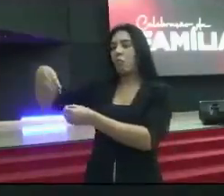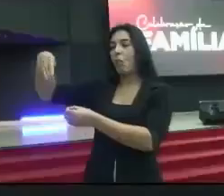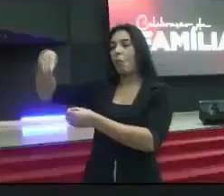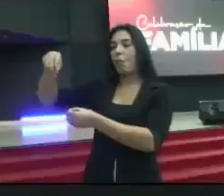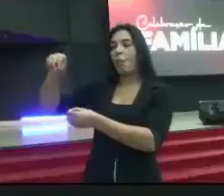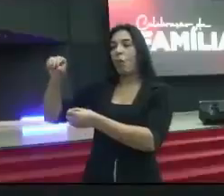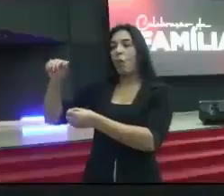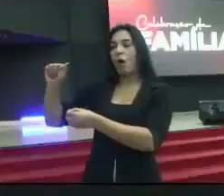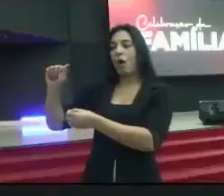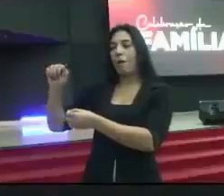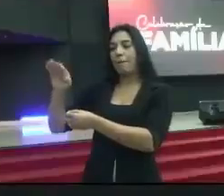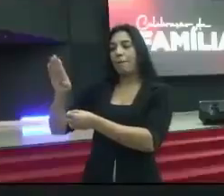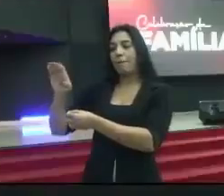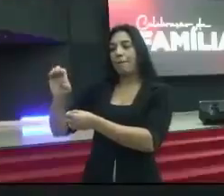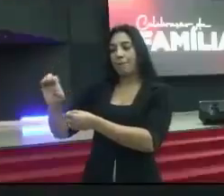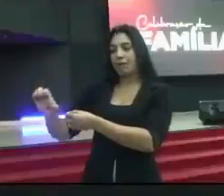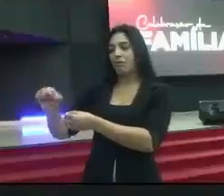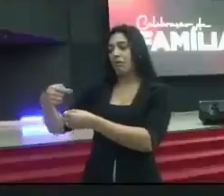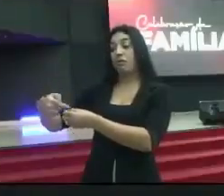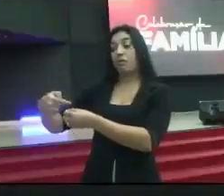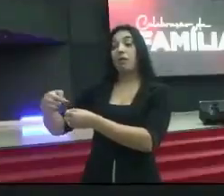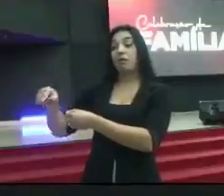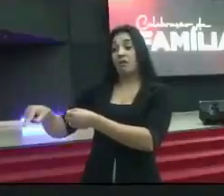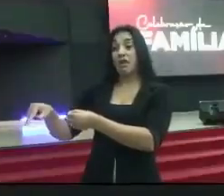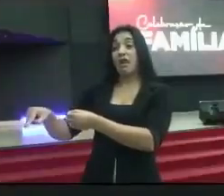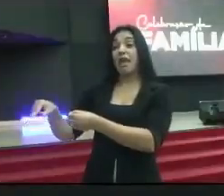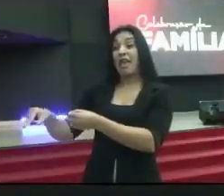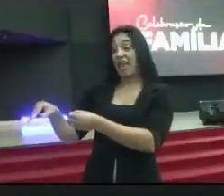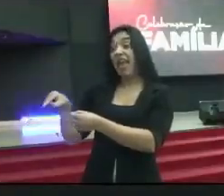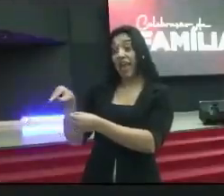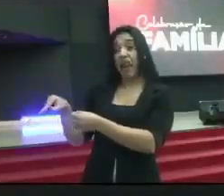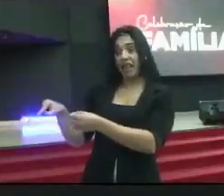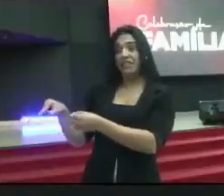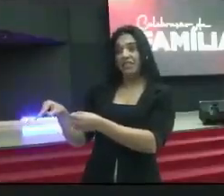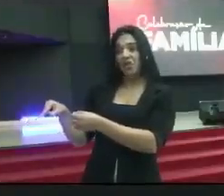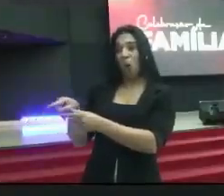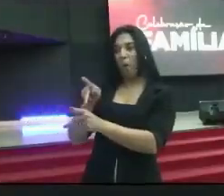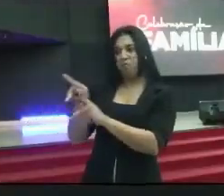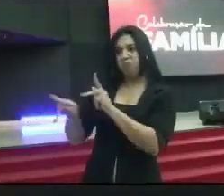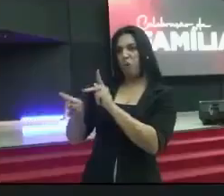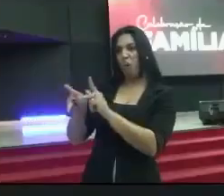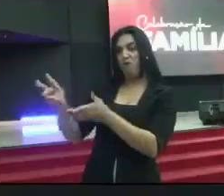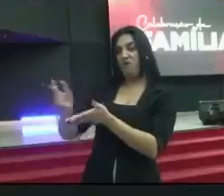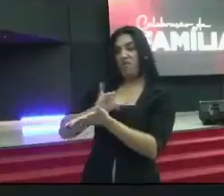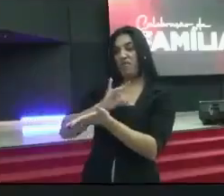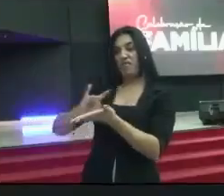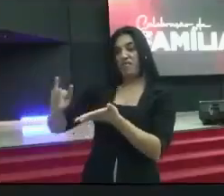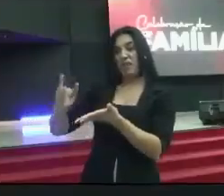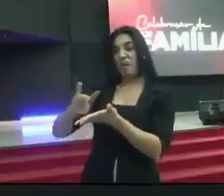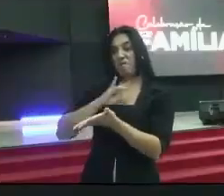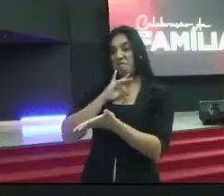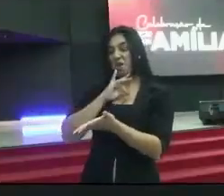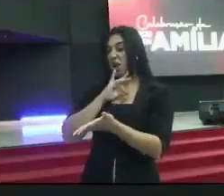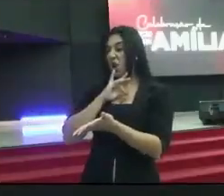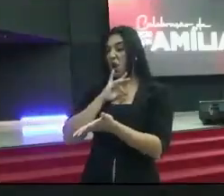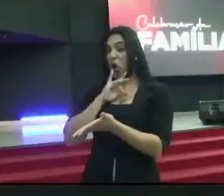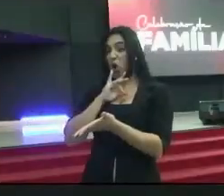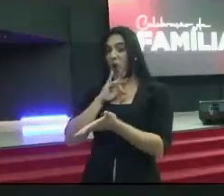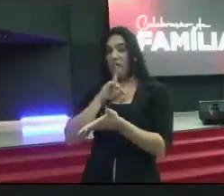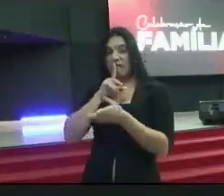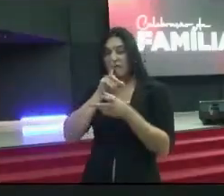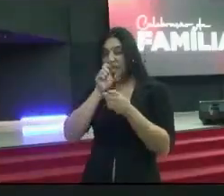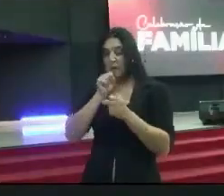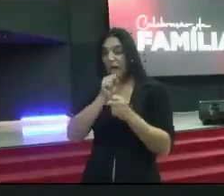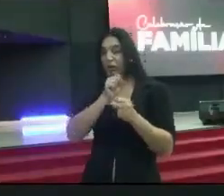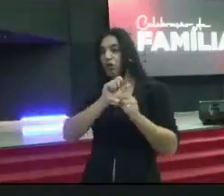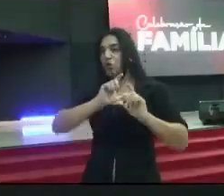Quem era Moabe? Os moabitas eram inimigos radicais do